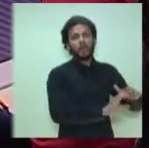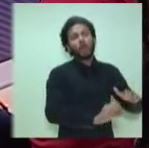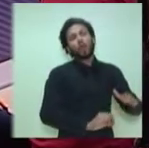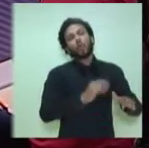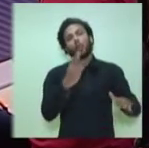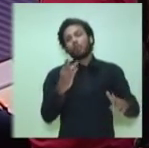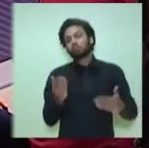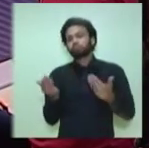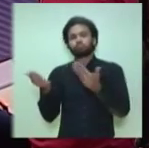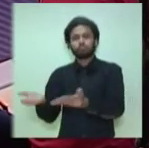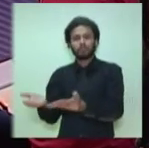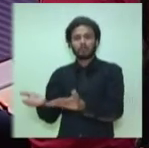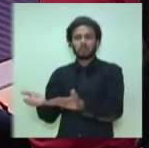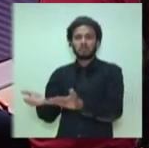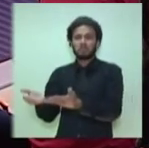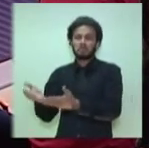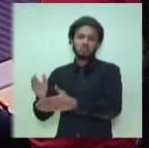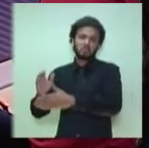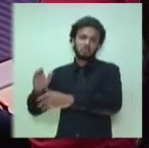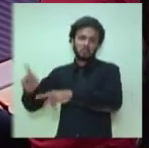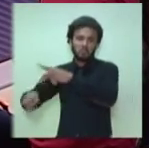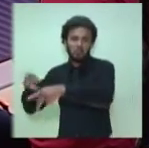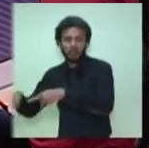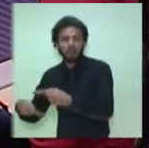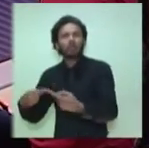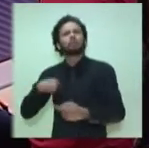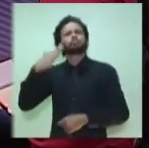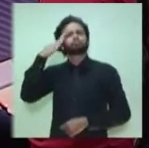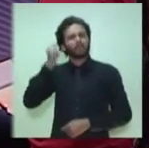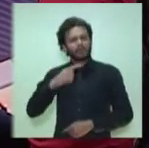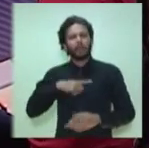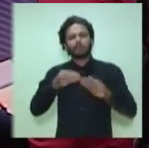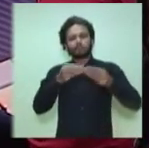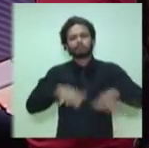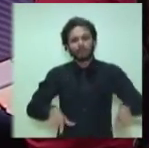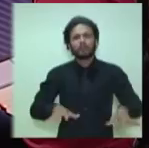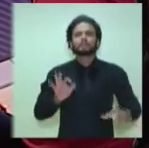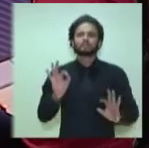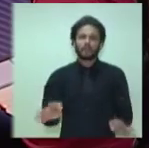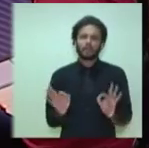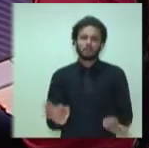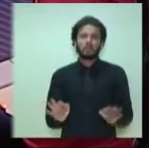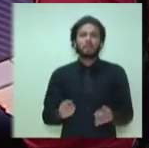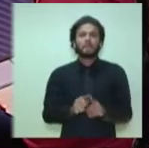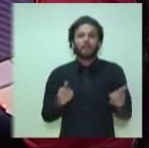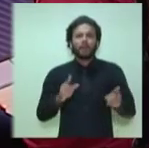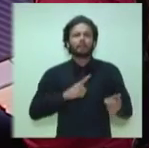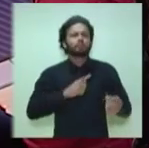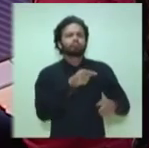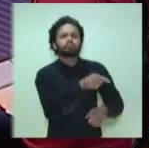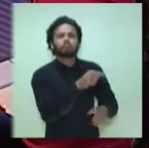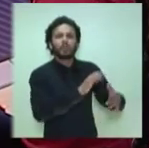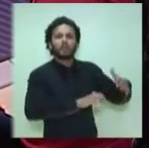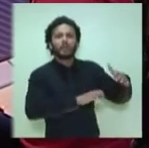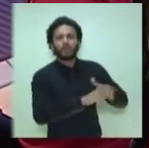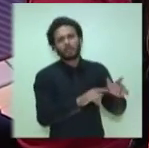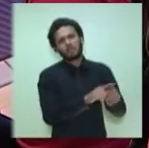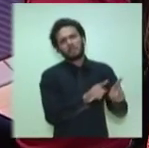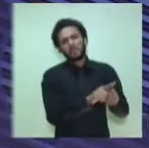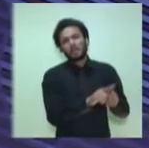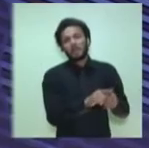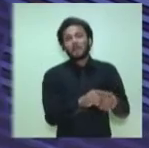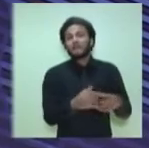dos empresários. Eu sei que deve ter uma crise, tem certamente entre os empresários também, mas sei do